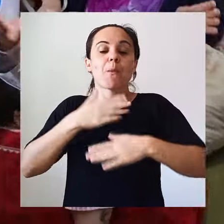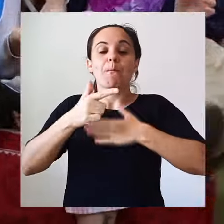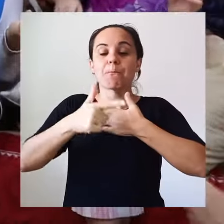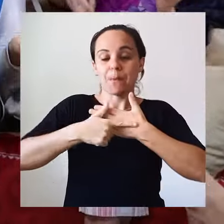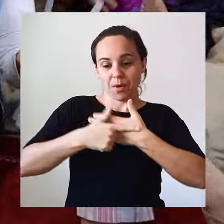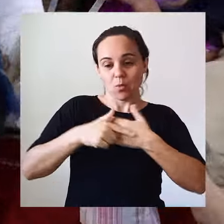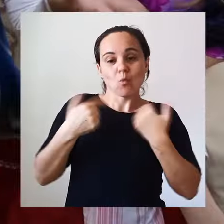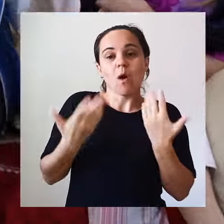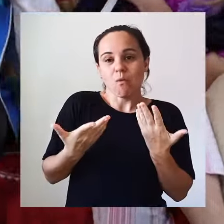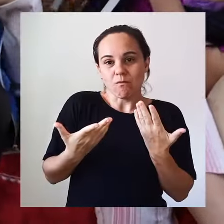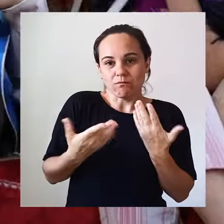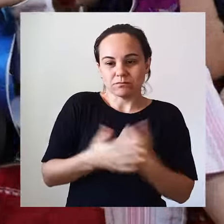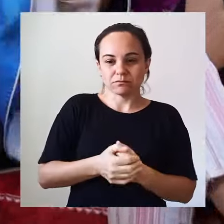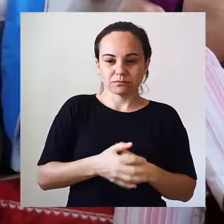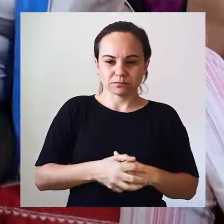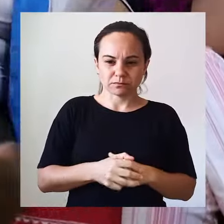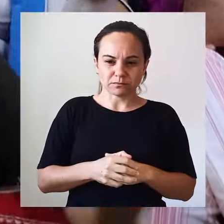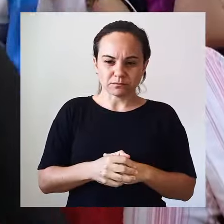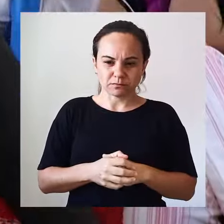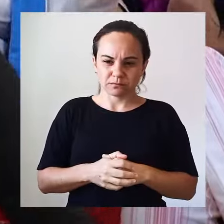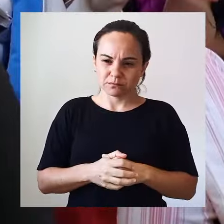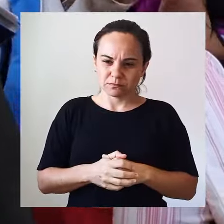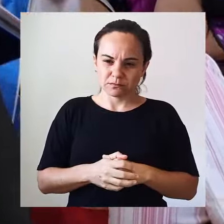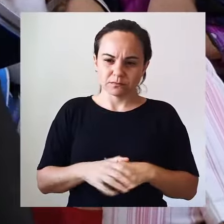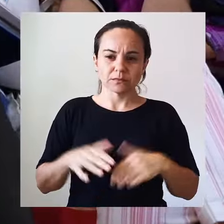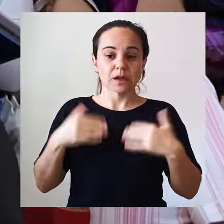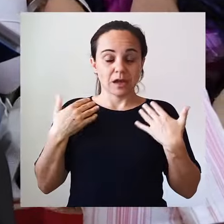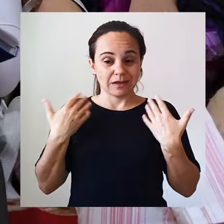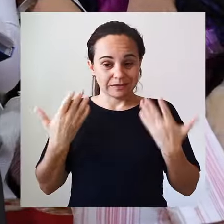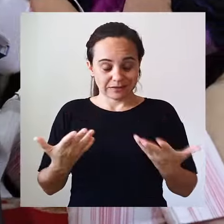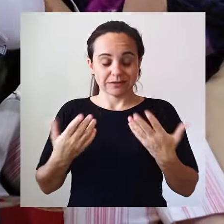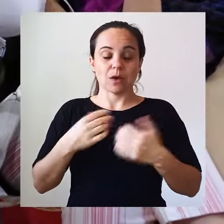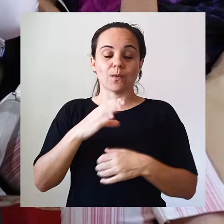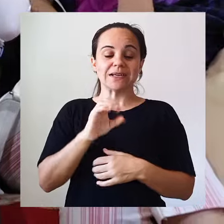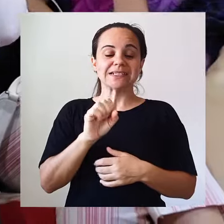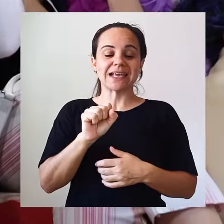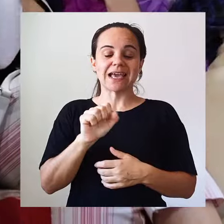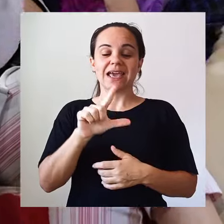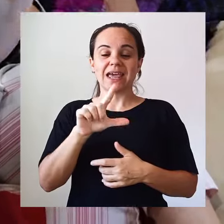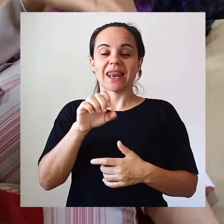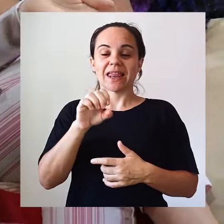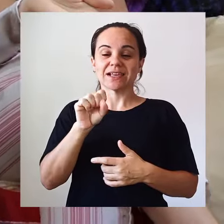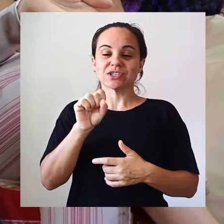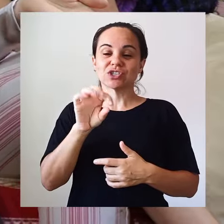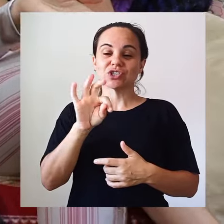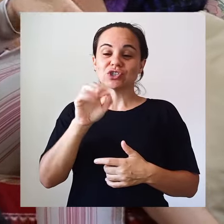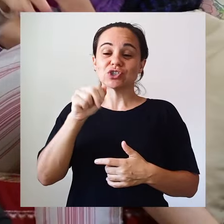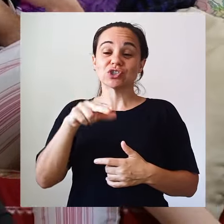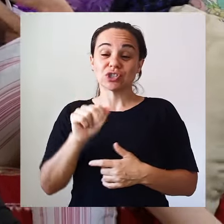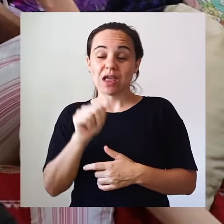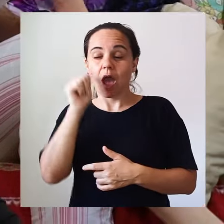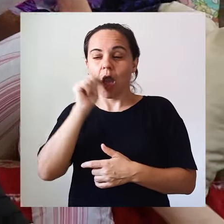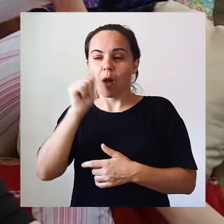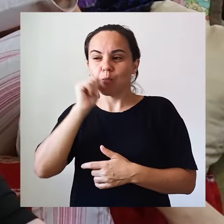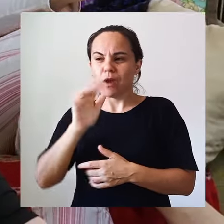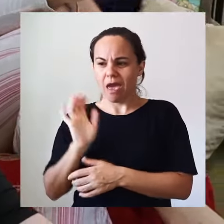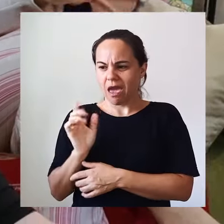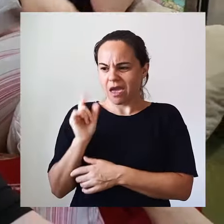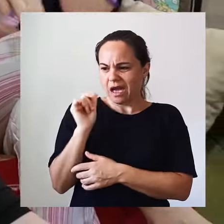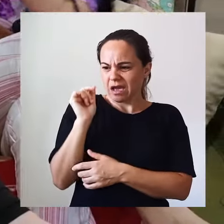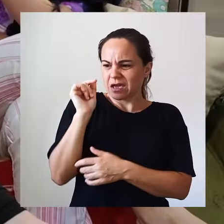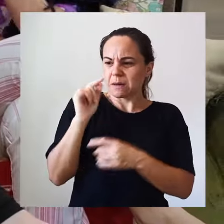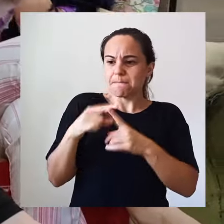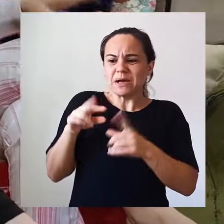ó. A Celestina, sim, ela era uma mulher muito rica. Sim. Sim. Mas só que o irmão botou tudo